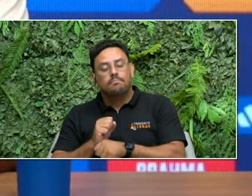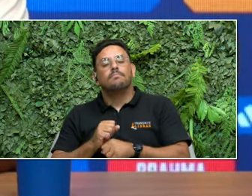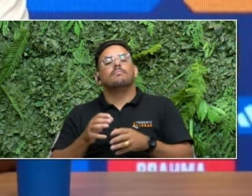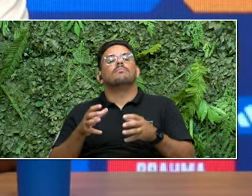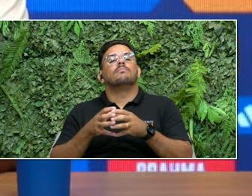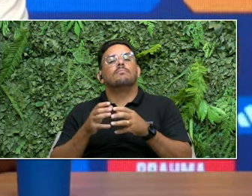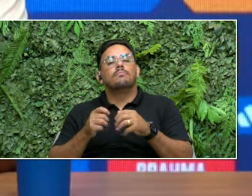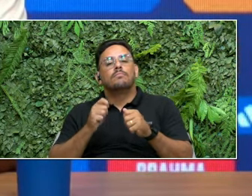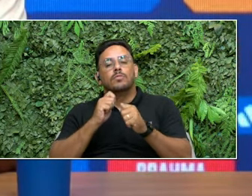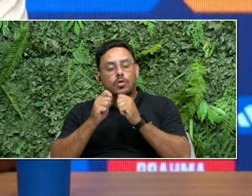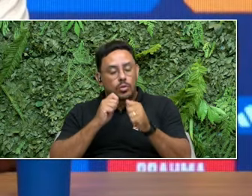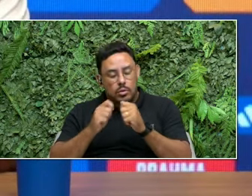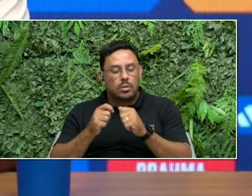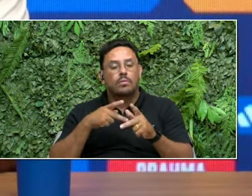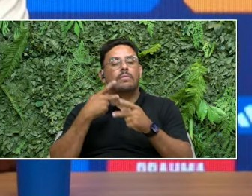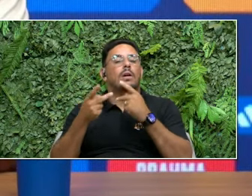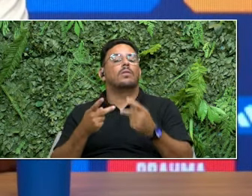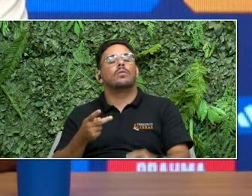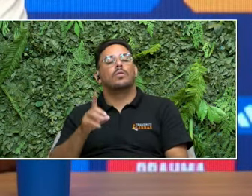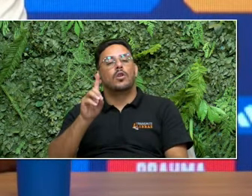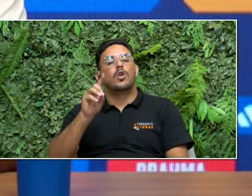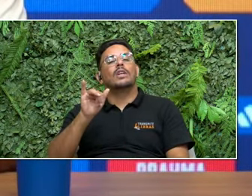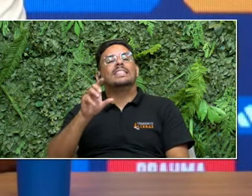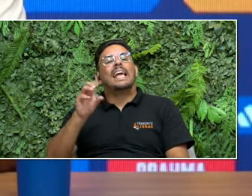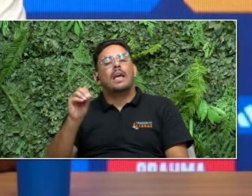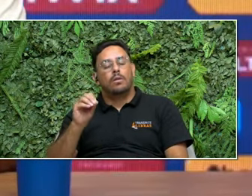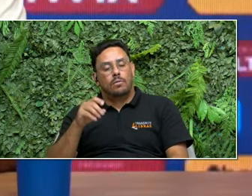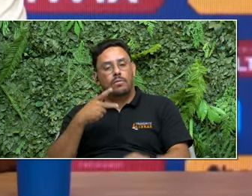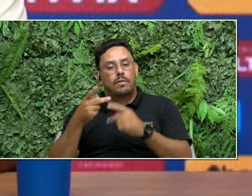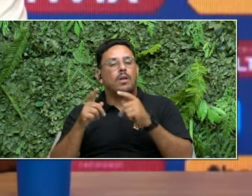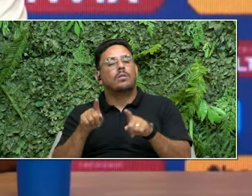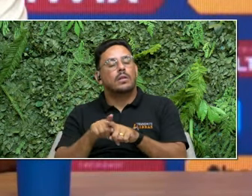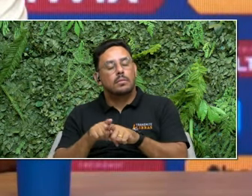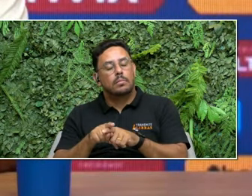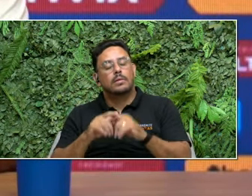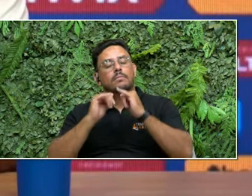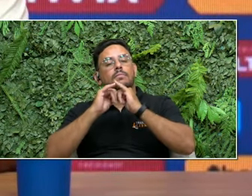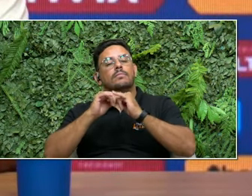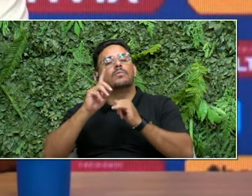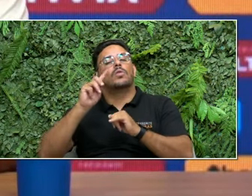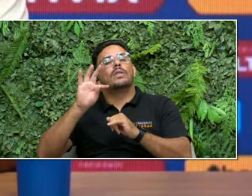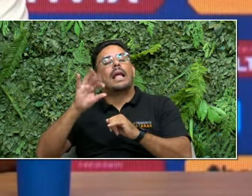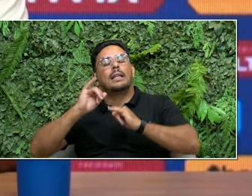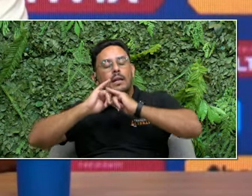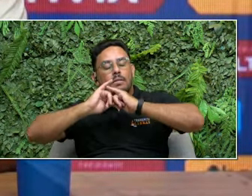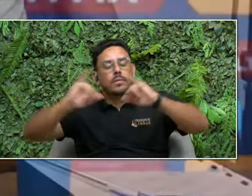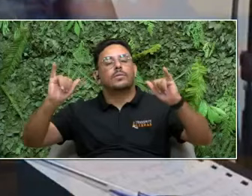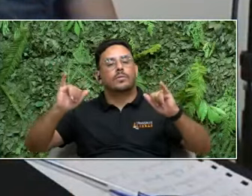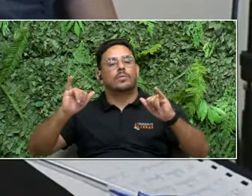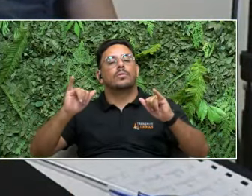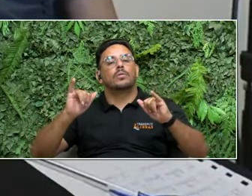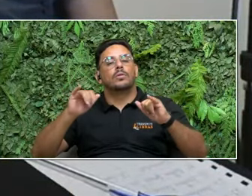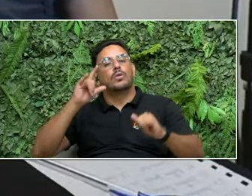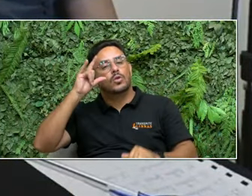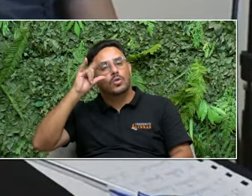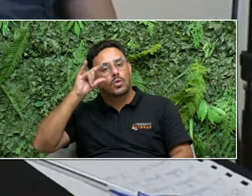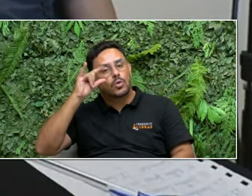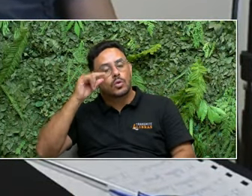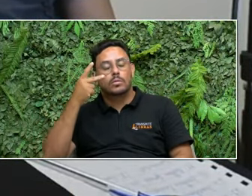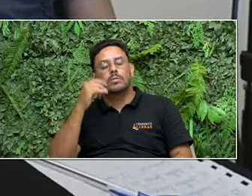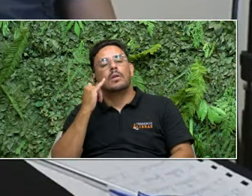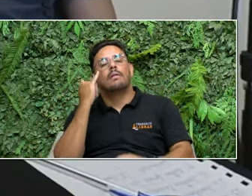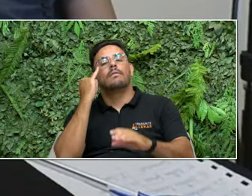tard o Diego tard que esteve presente essa semana no FDP e o tardel deixou uma mensagem para ele no perfil oficial né do Marcelo morena no